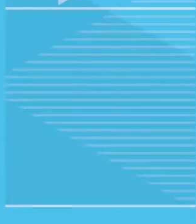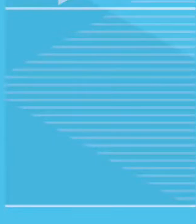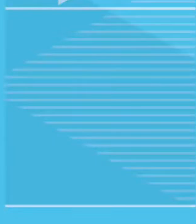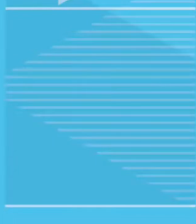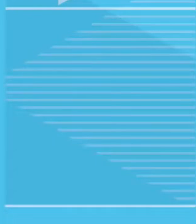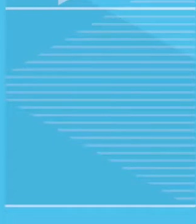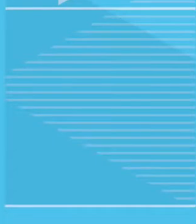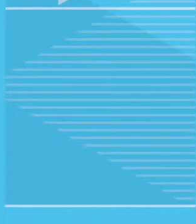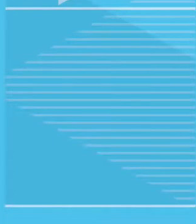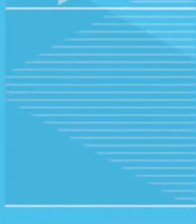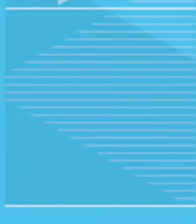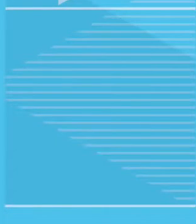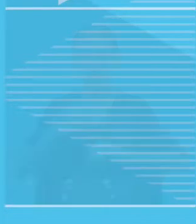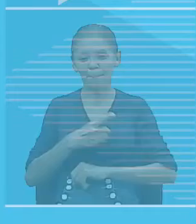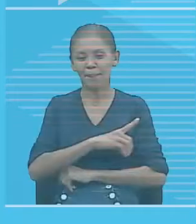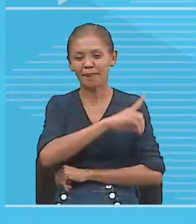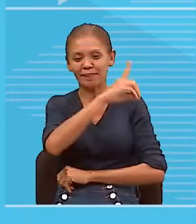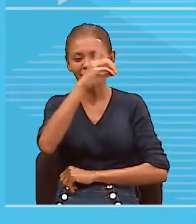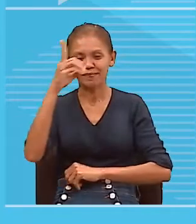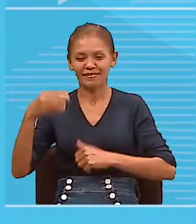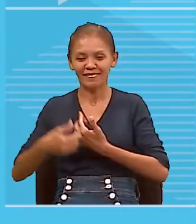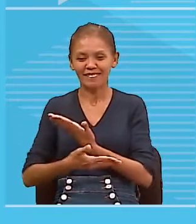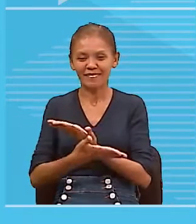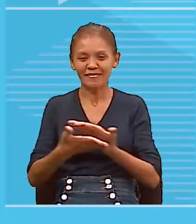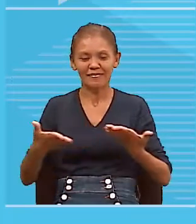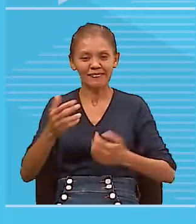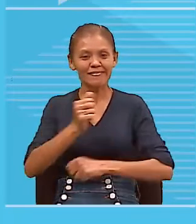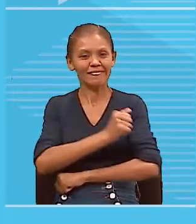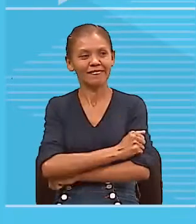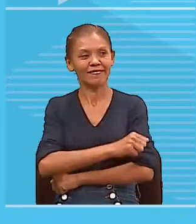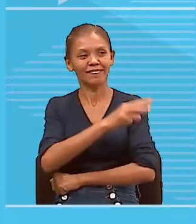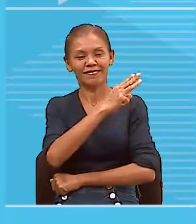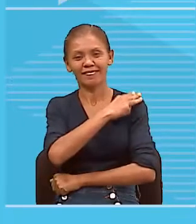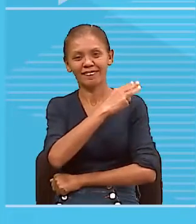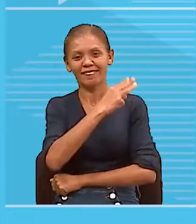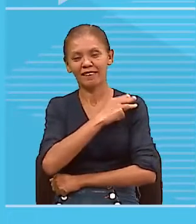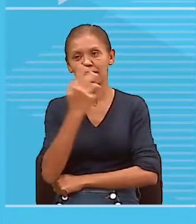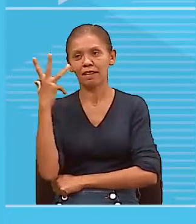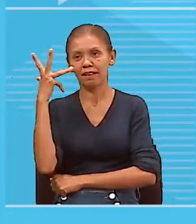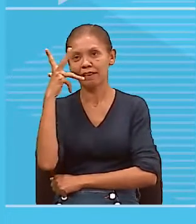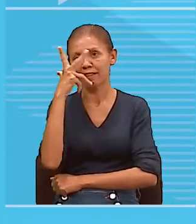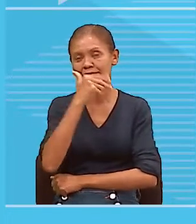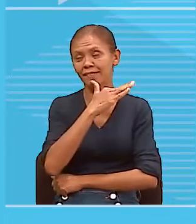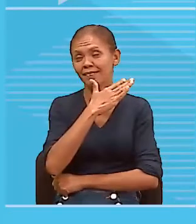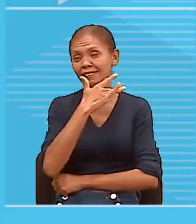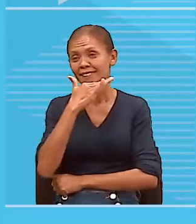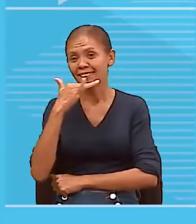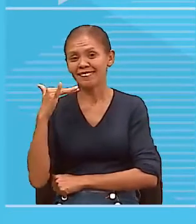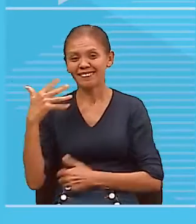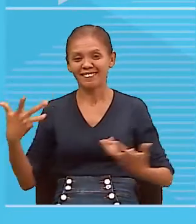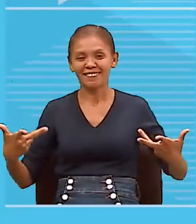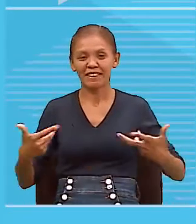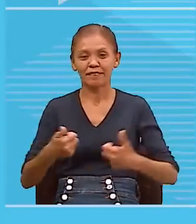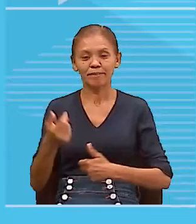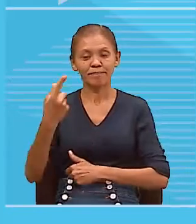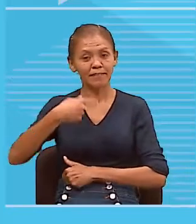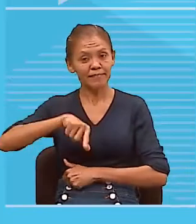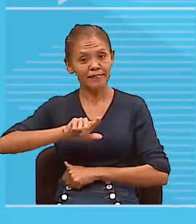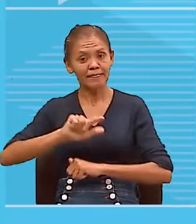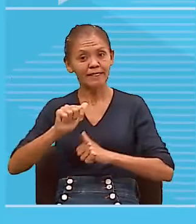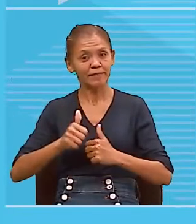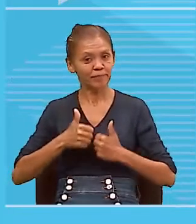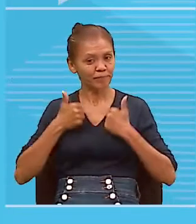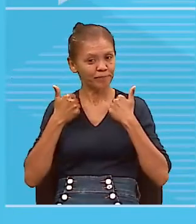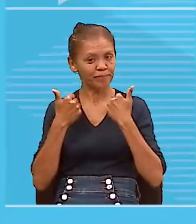Olá muito bom dia meu terceiro ano lindo cheiroso maravilhoso como é que vocês estão aqui